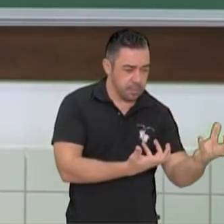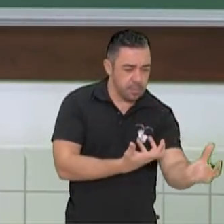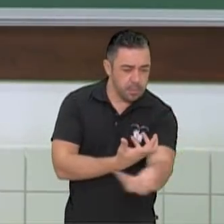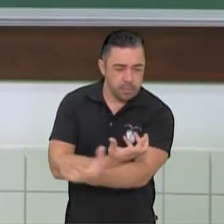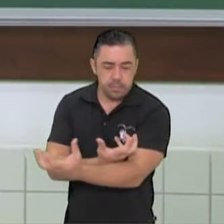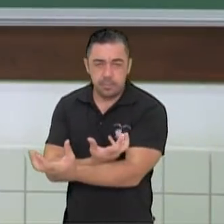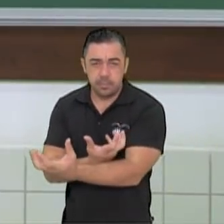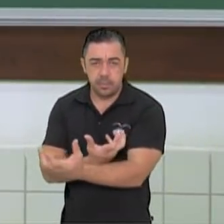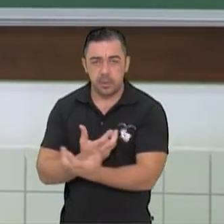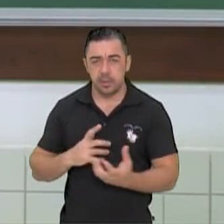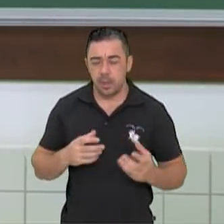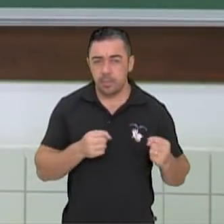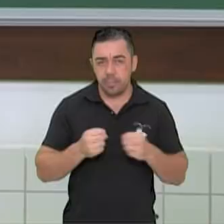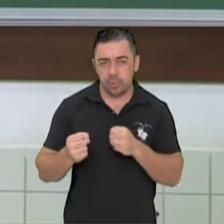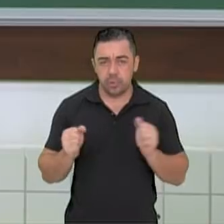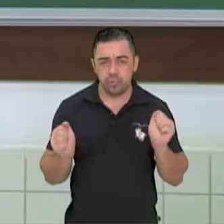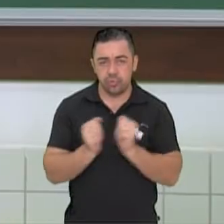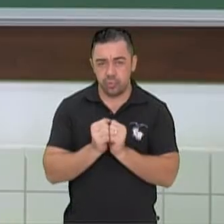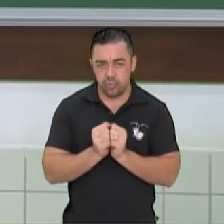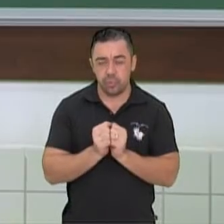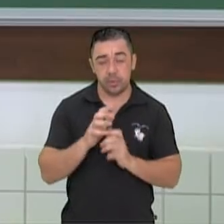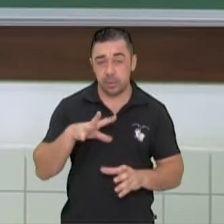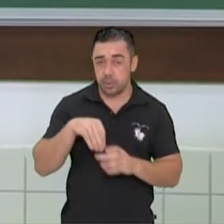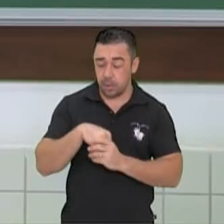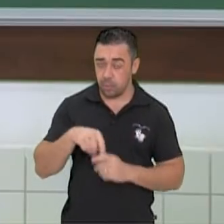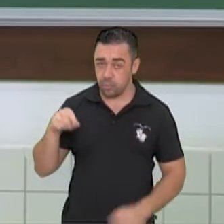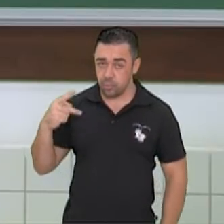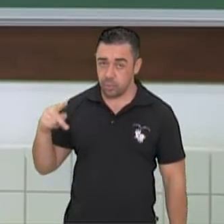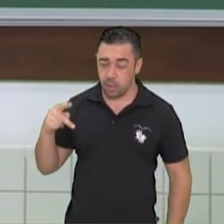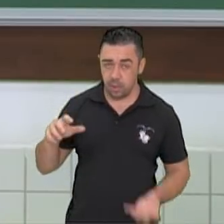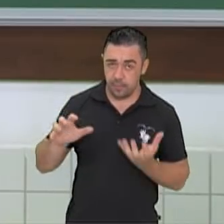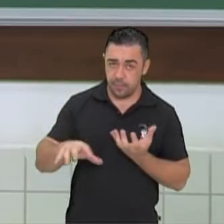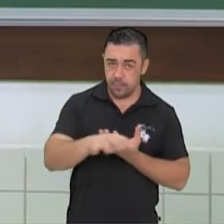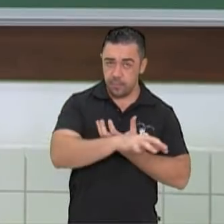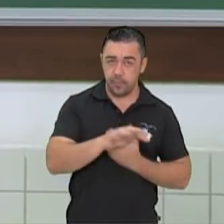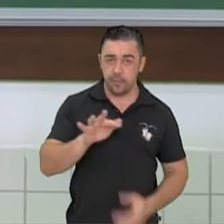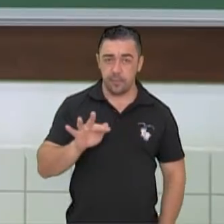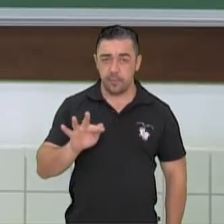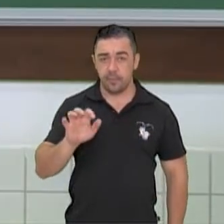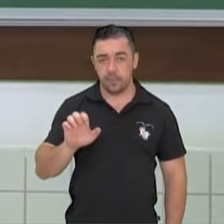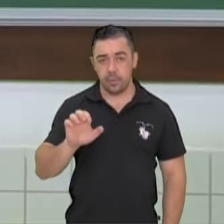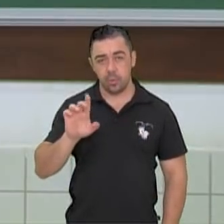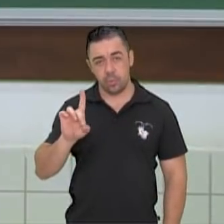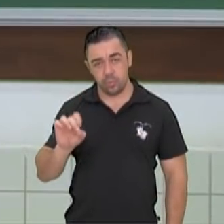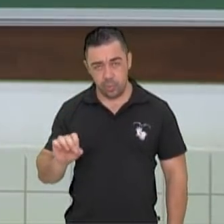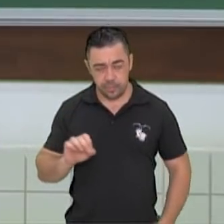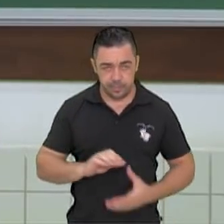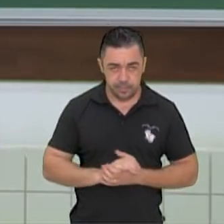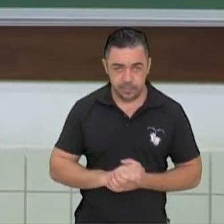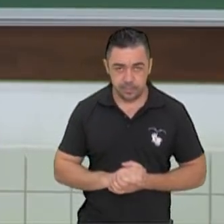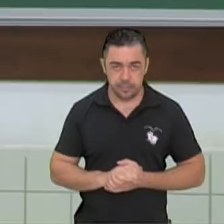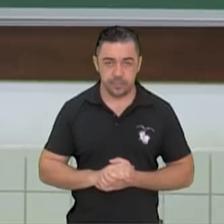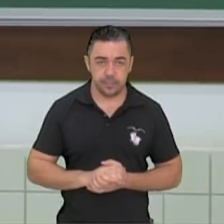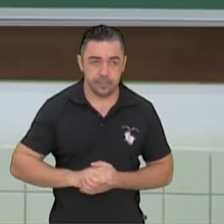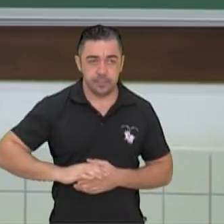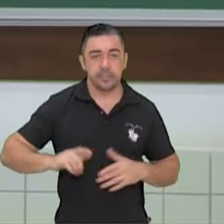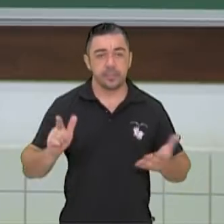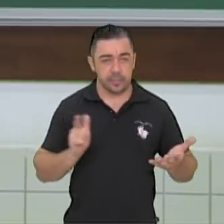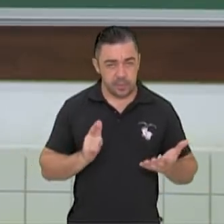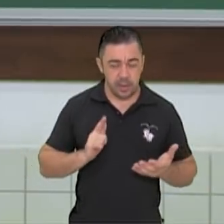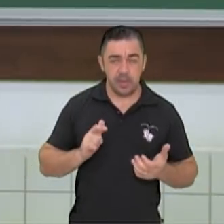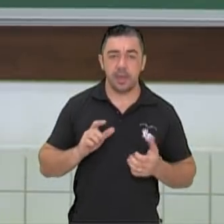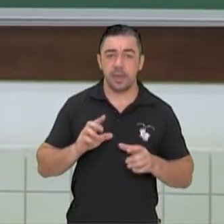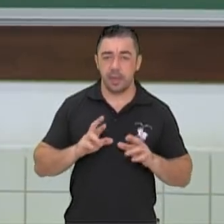dele, tem tantos poderes quanto ele, dentro do feudo dele. Cada um manda em seu feudo. Predomina o cristianismo